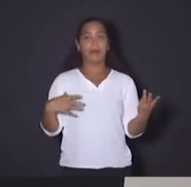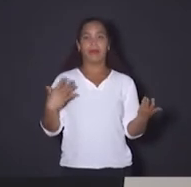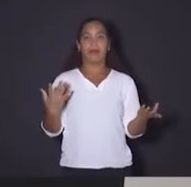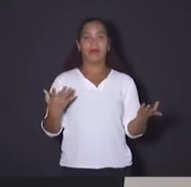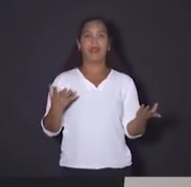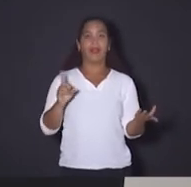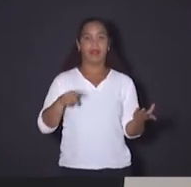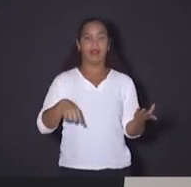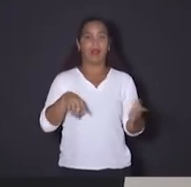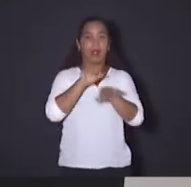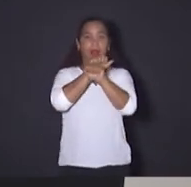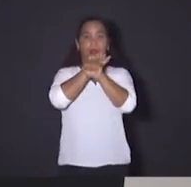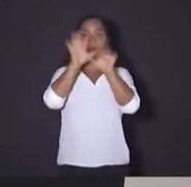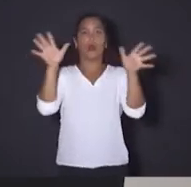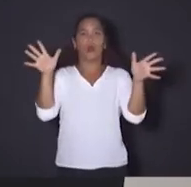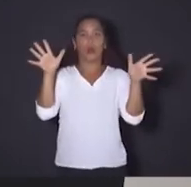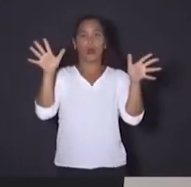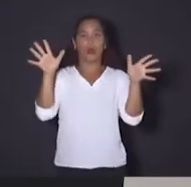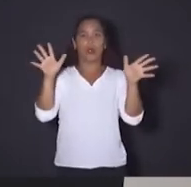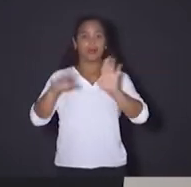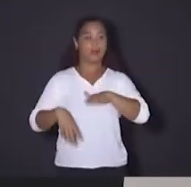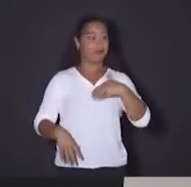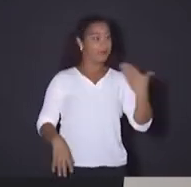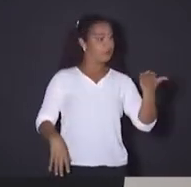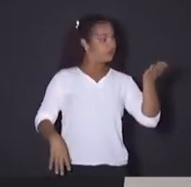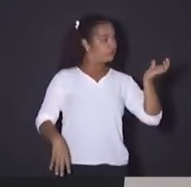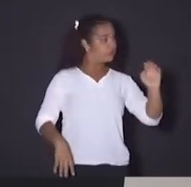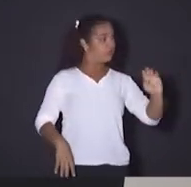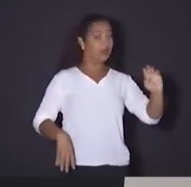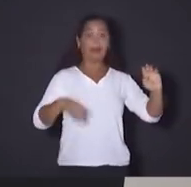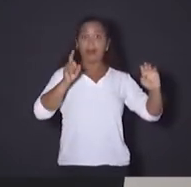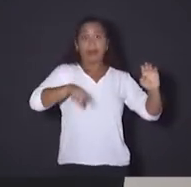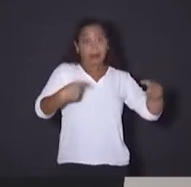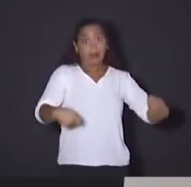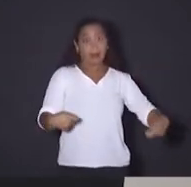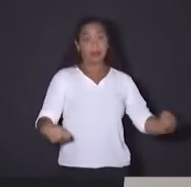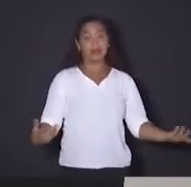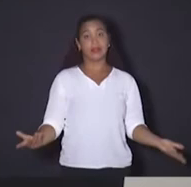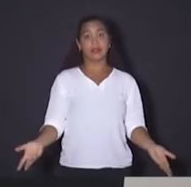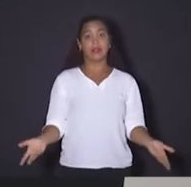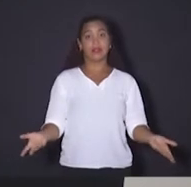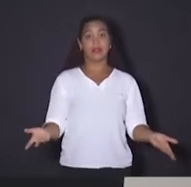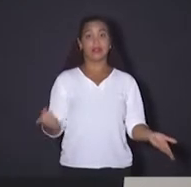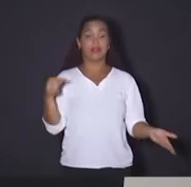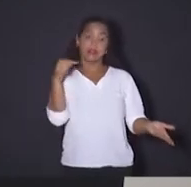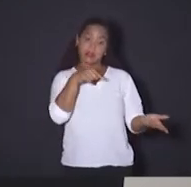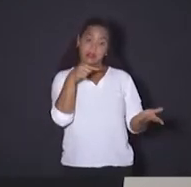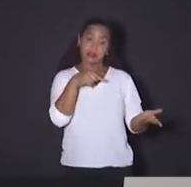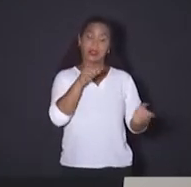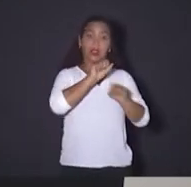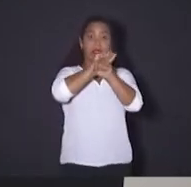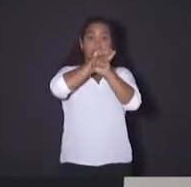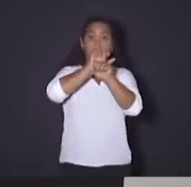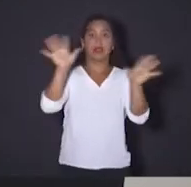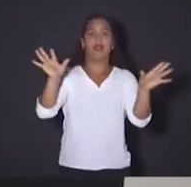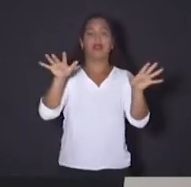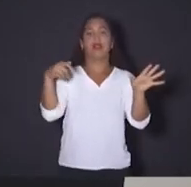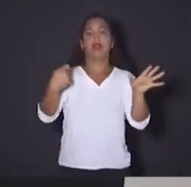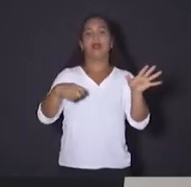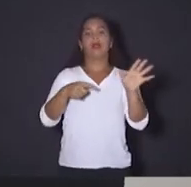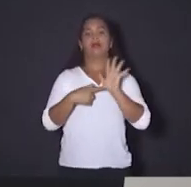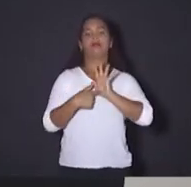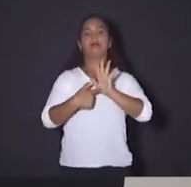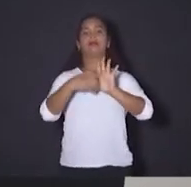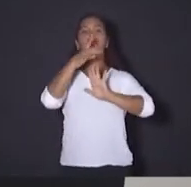óbvio é isso é de esquerda está lutando pelo óbvio e esse óbvio da nos dar o direito de